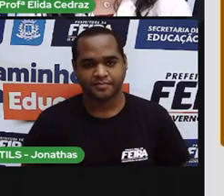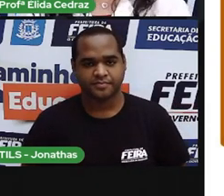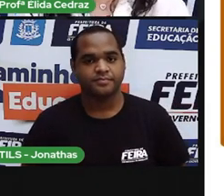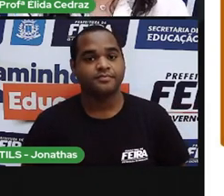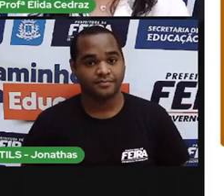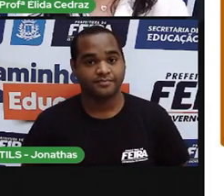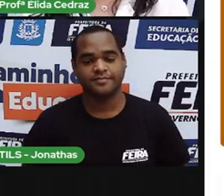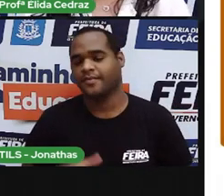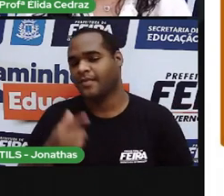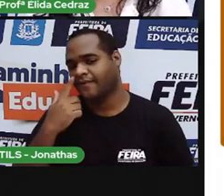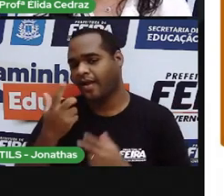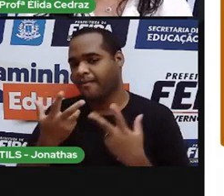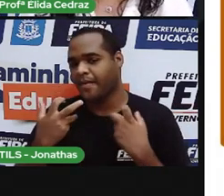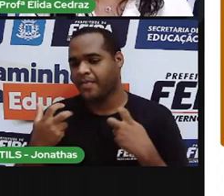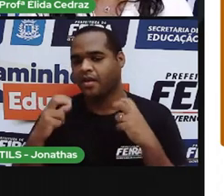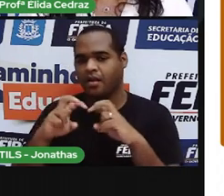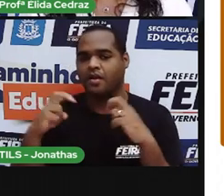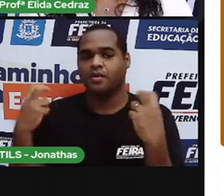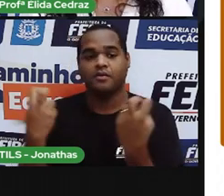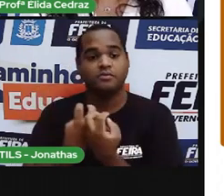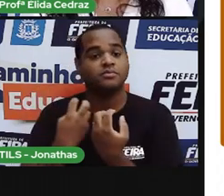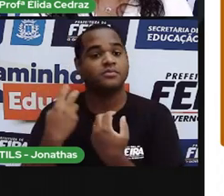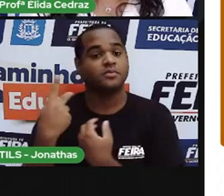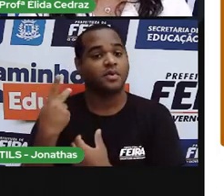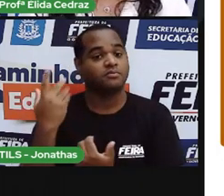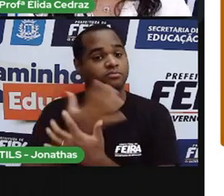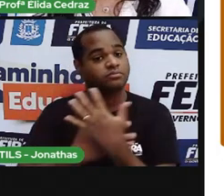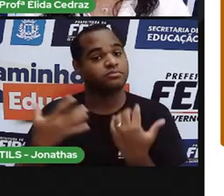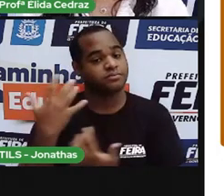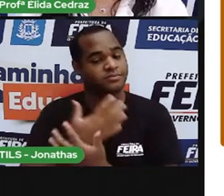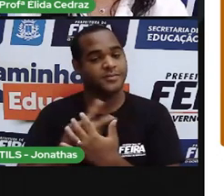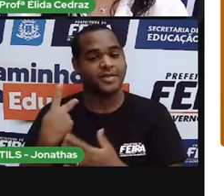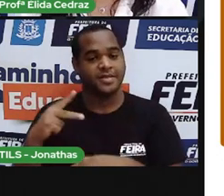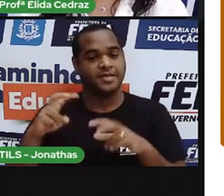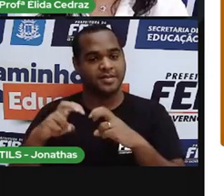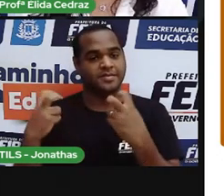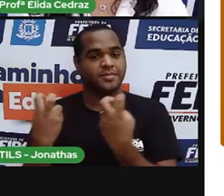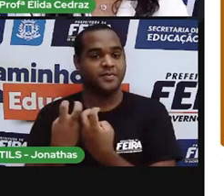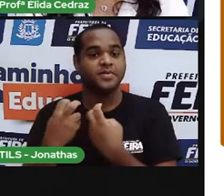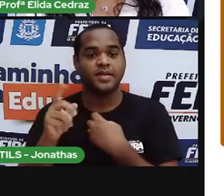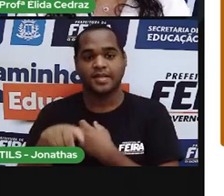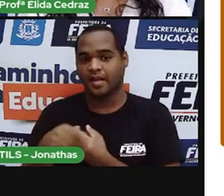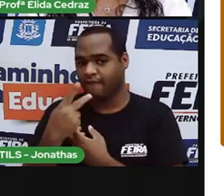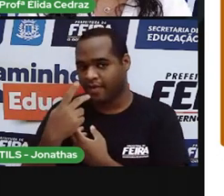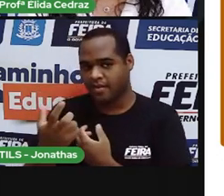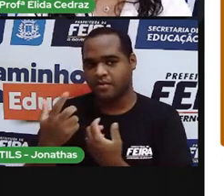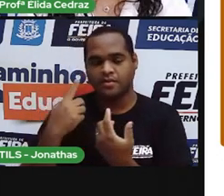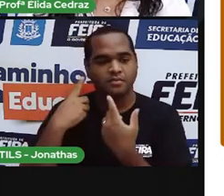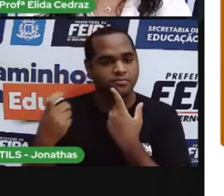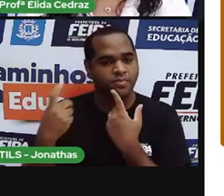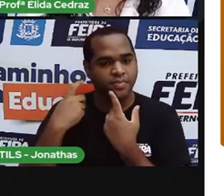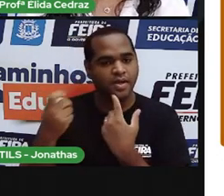Vimos as características das cantigas de roda. Elas possuem melodia,